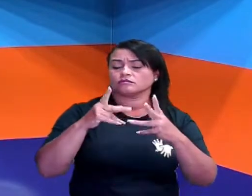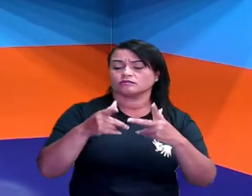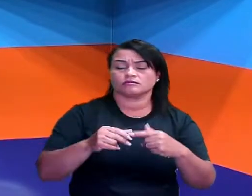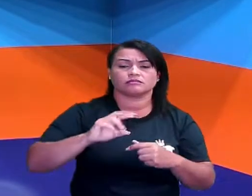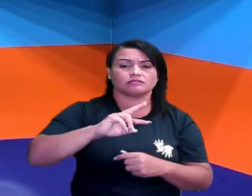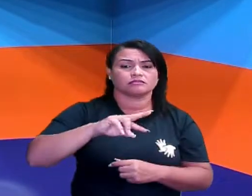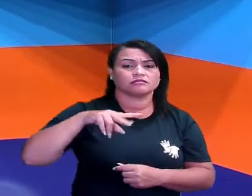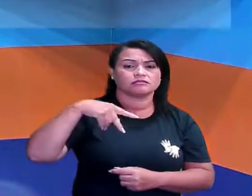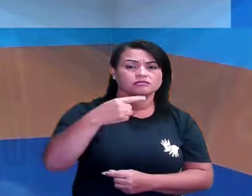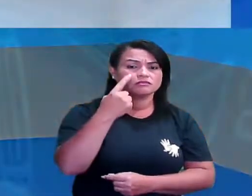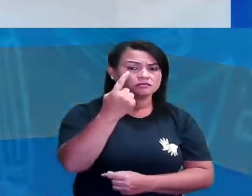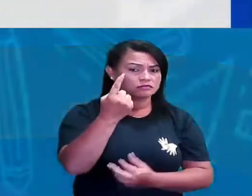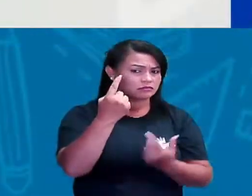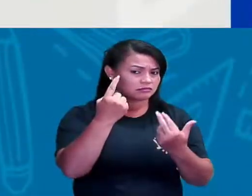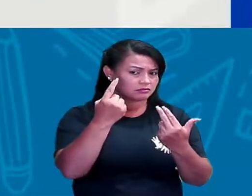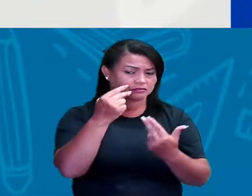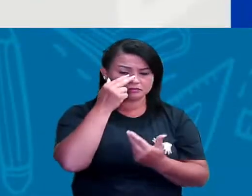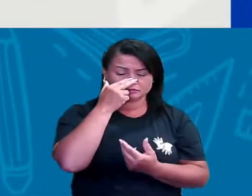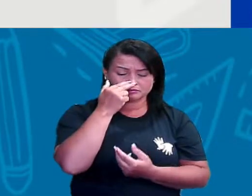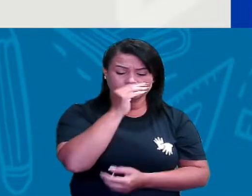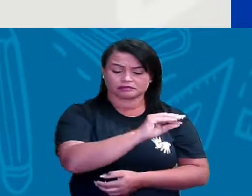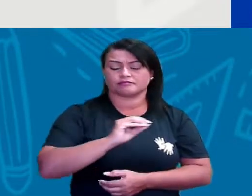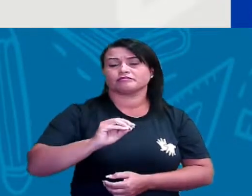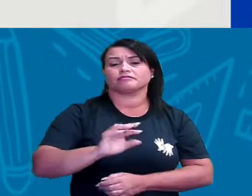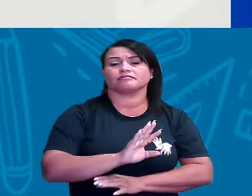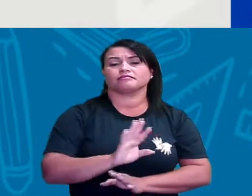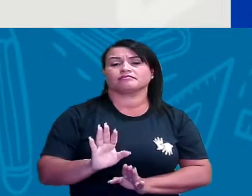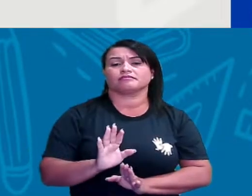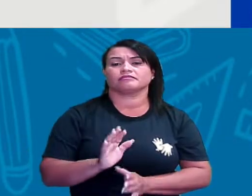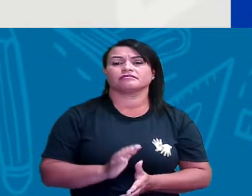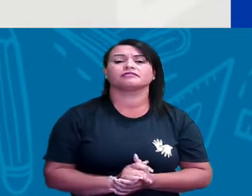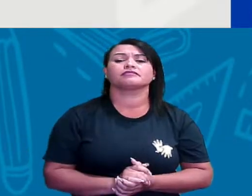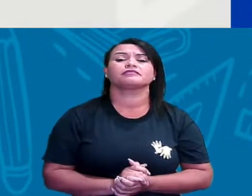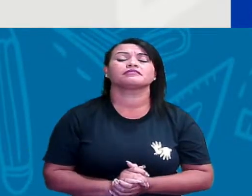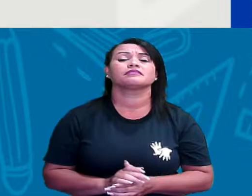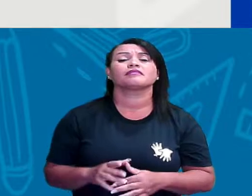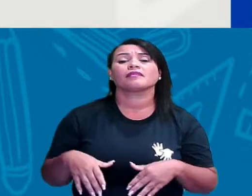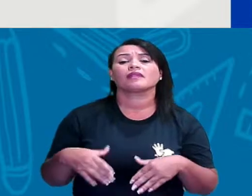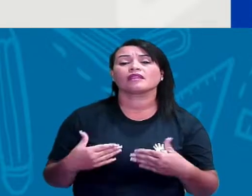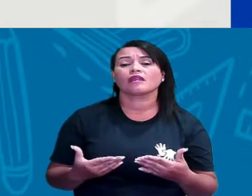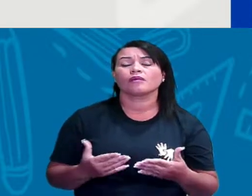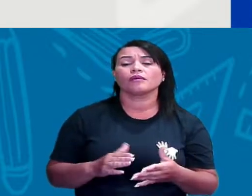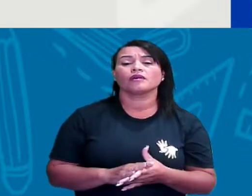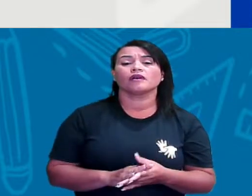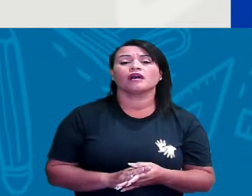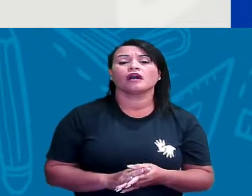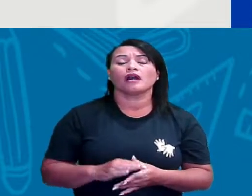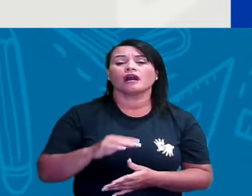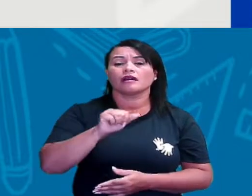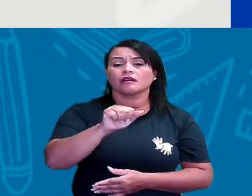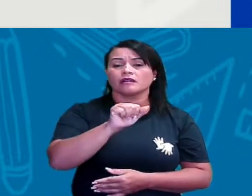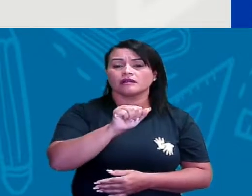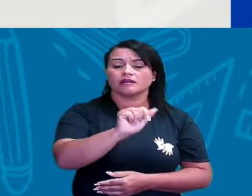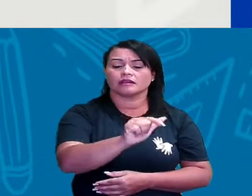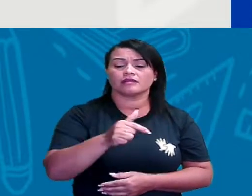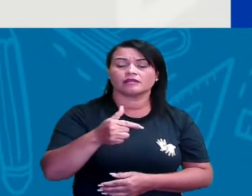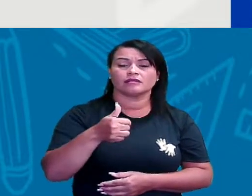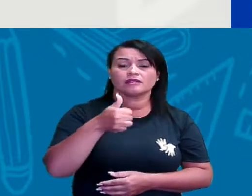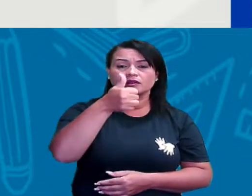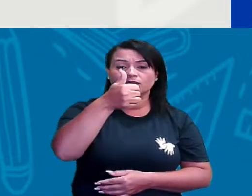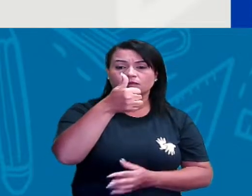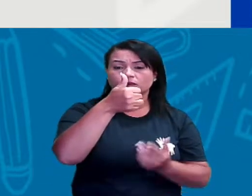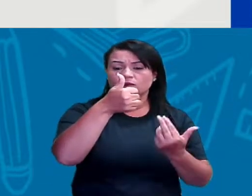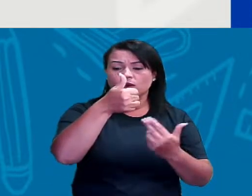com expoente 1 é igual à própria base. Lógico, né? Então, aqui eu coloquei, ó, A elevado a 1 é igual a quanto a A,